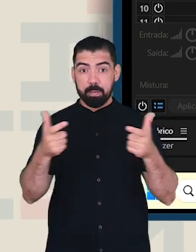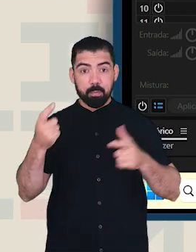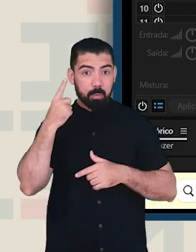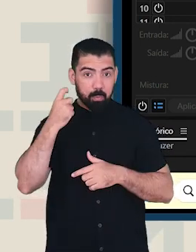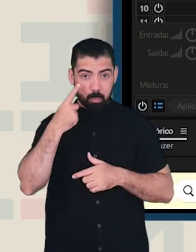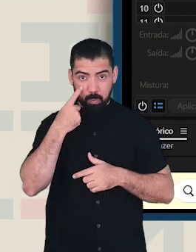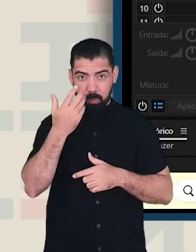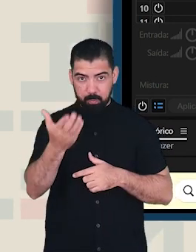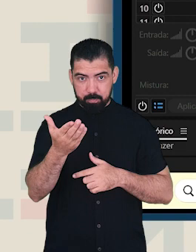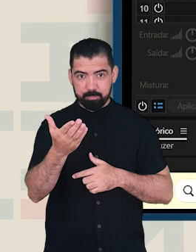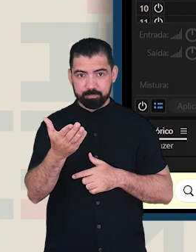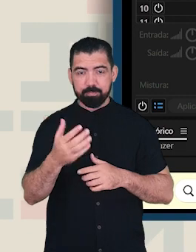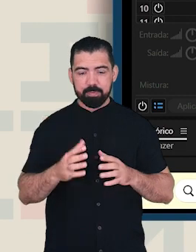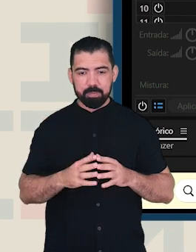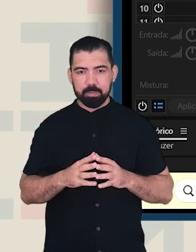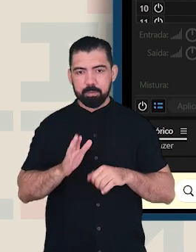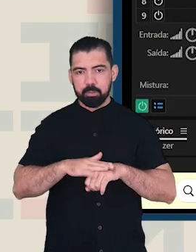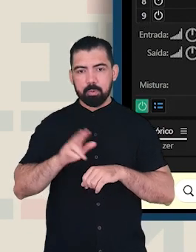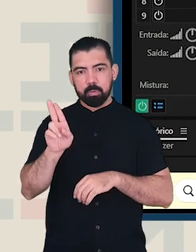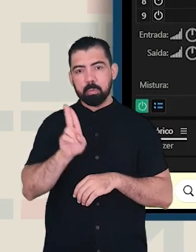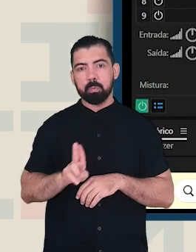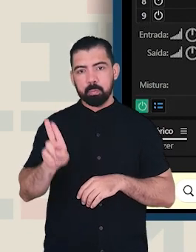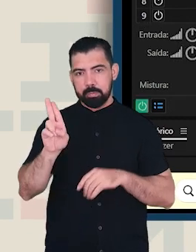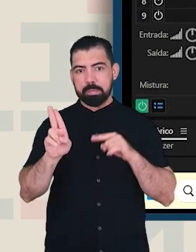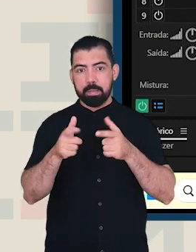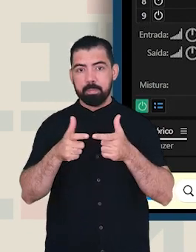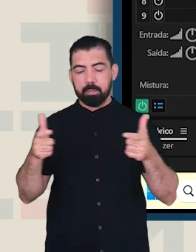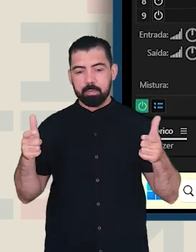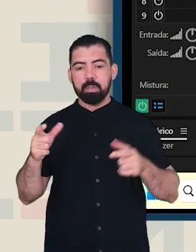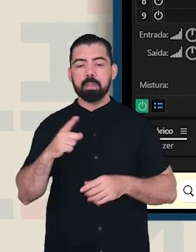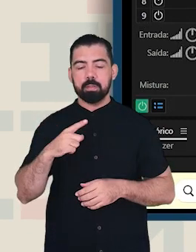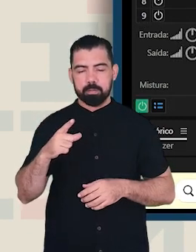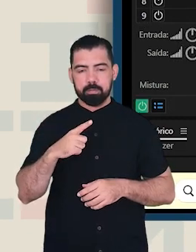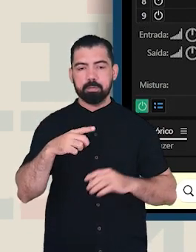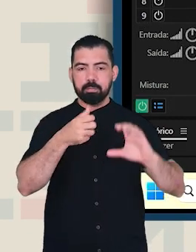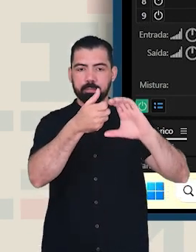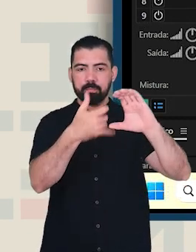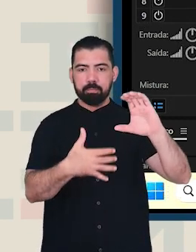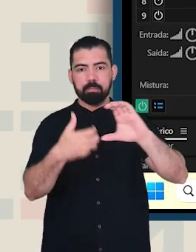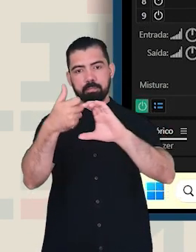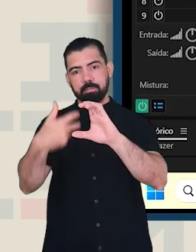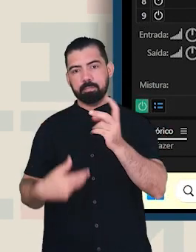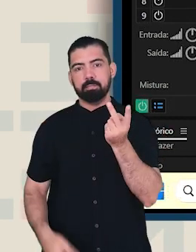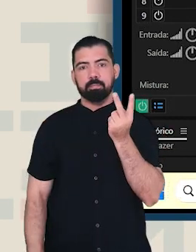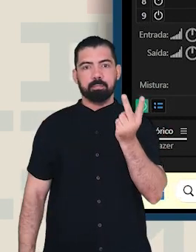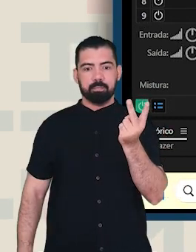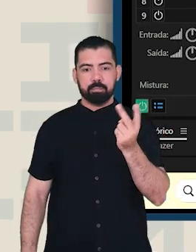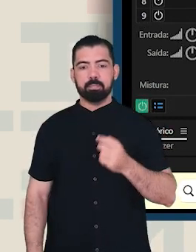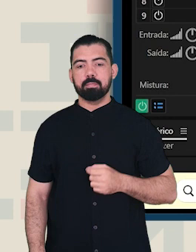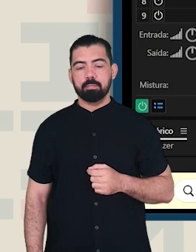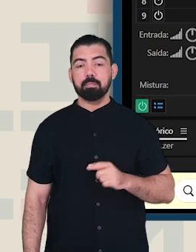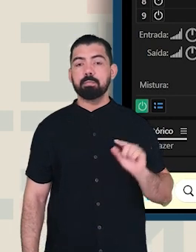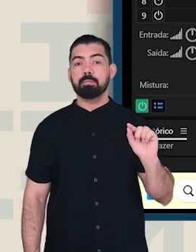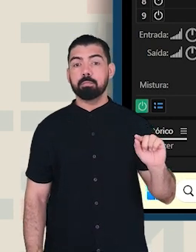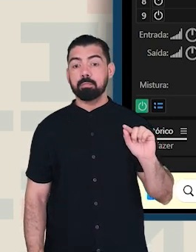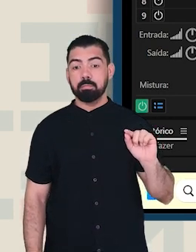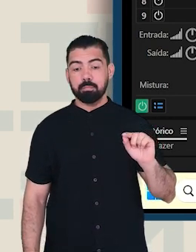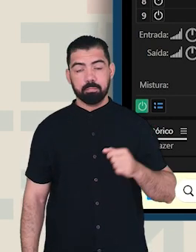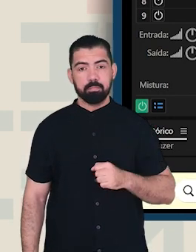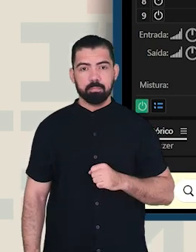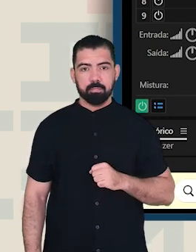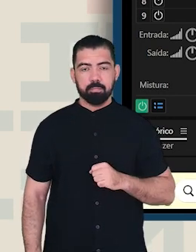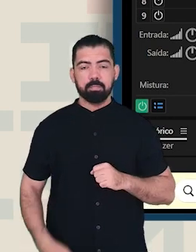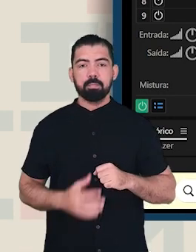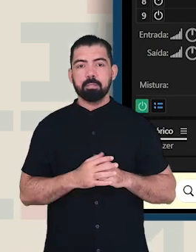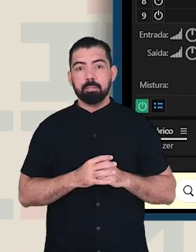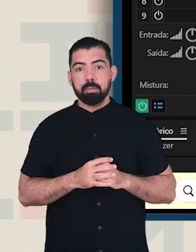sons com que eu trabalhei, tem essas duas características que,